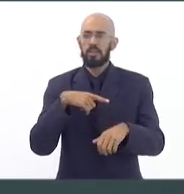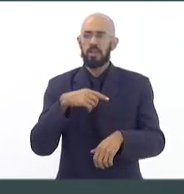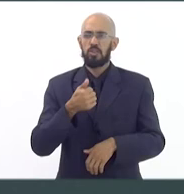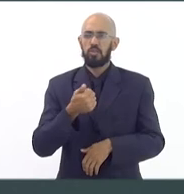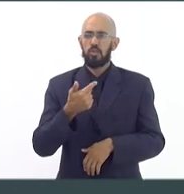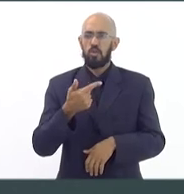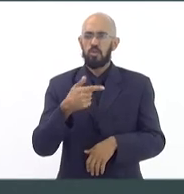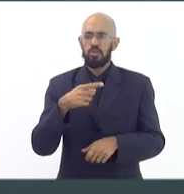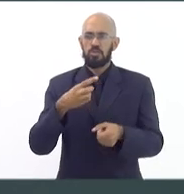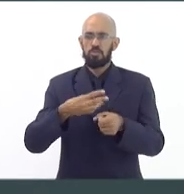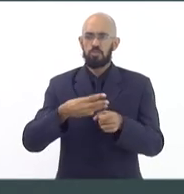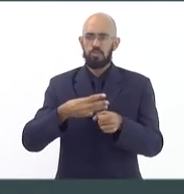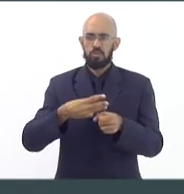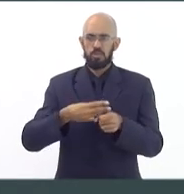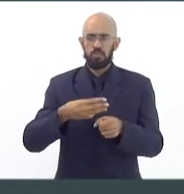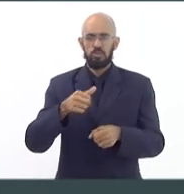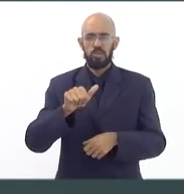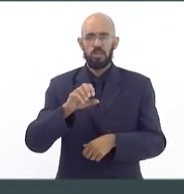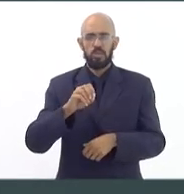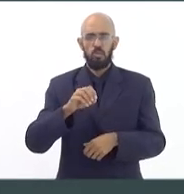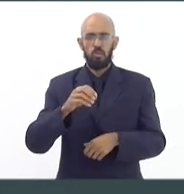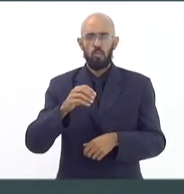município da região metropolitana